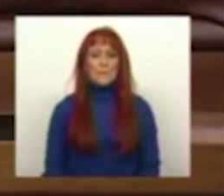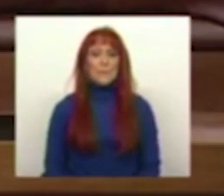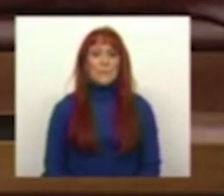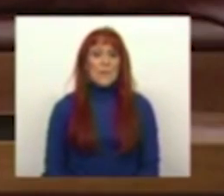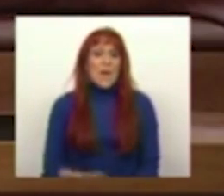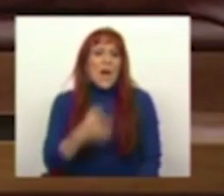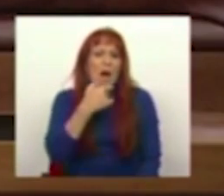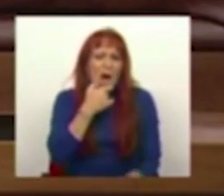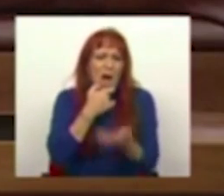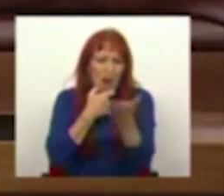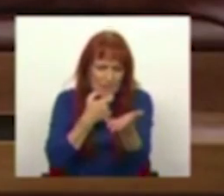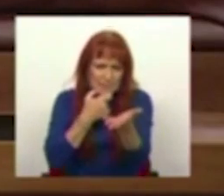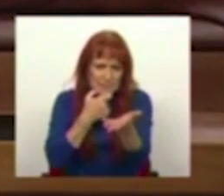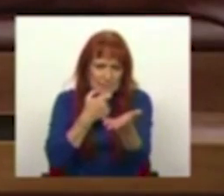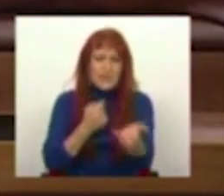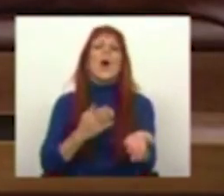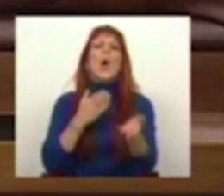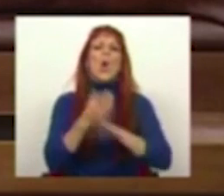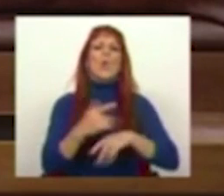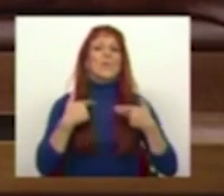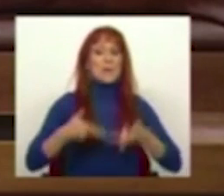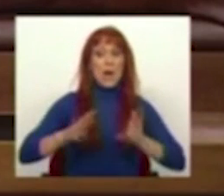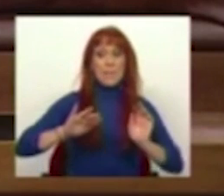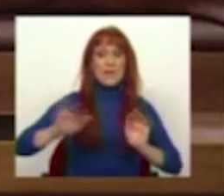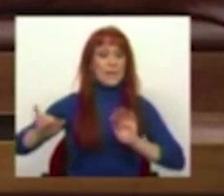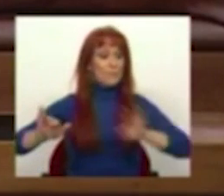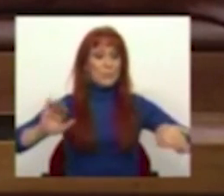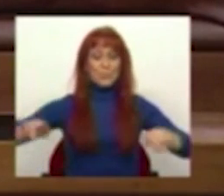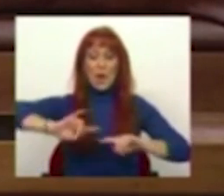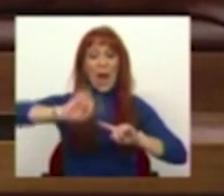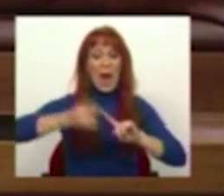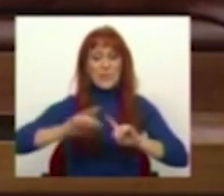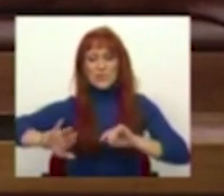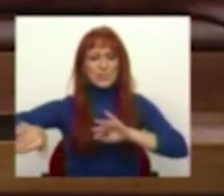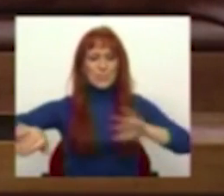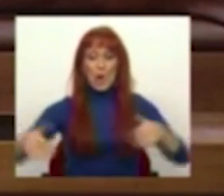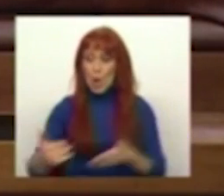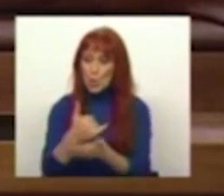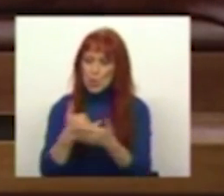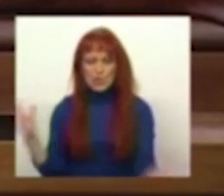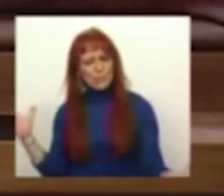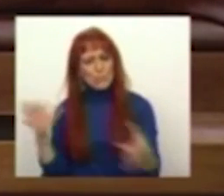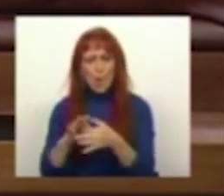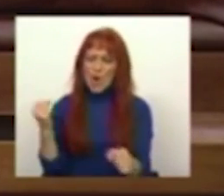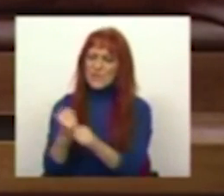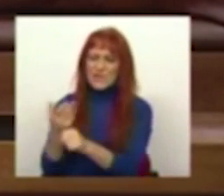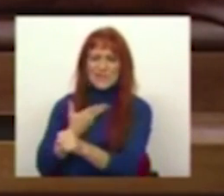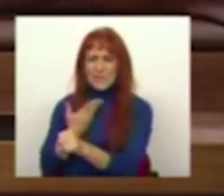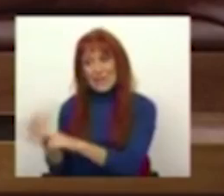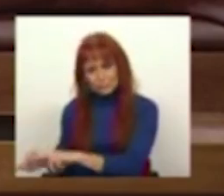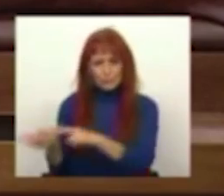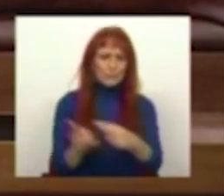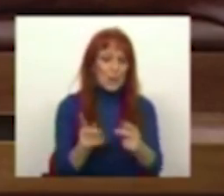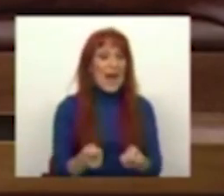Só assim continuaremos a libertar todos os anos recursos afetos ao serviço da dívida